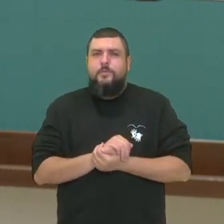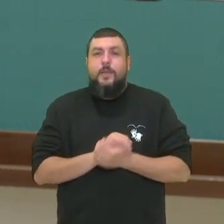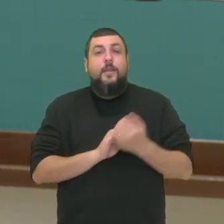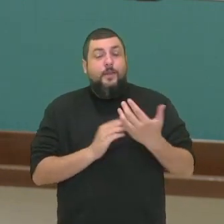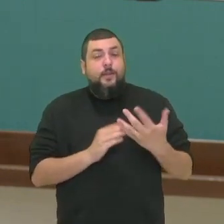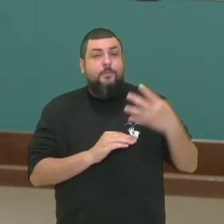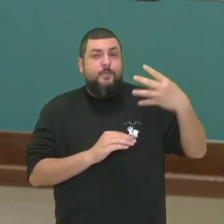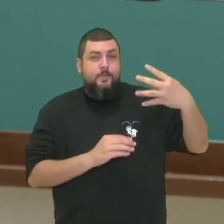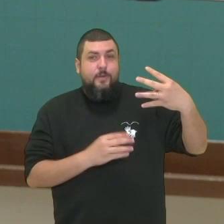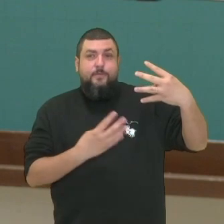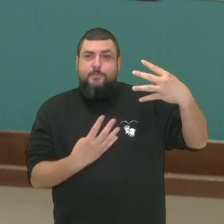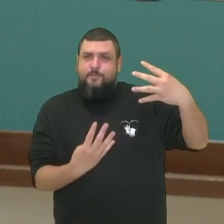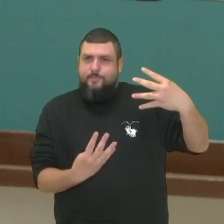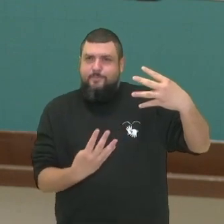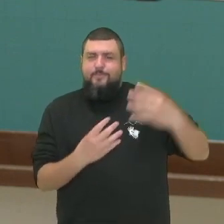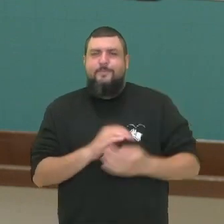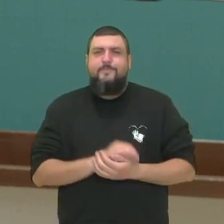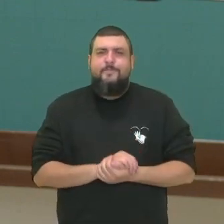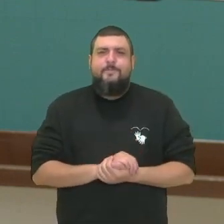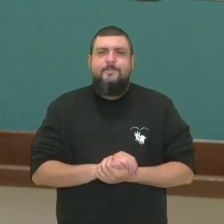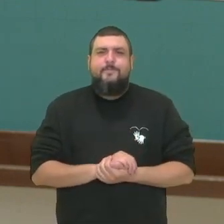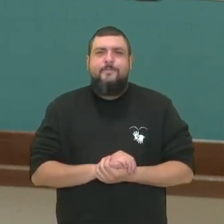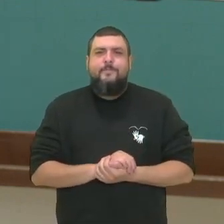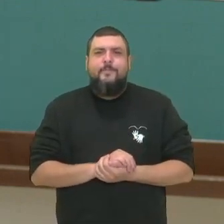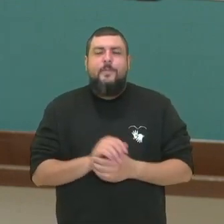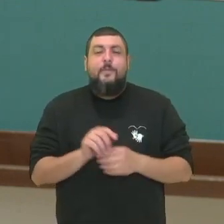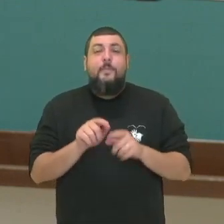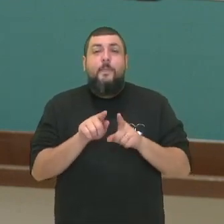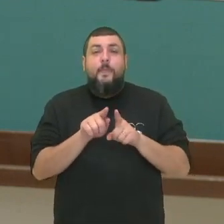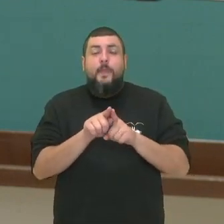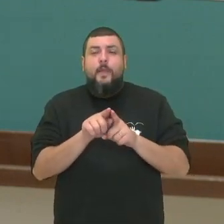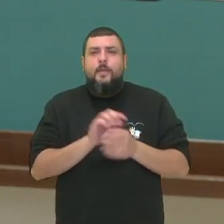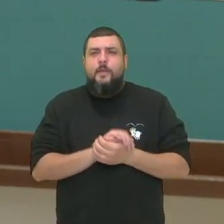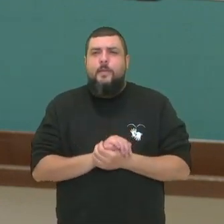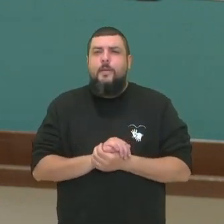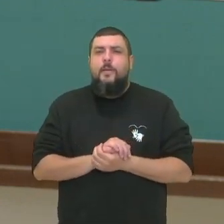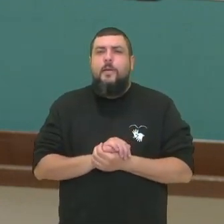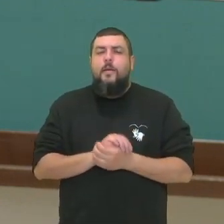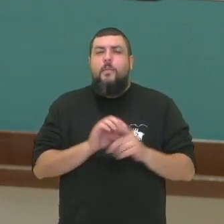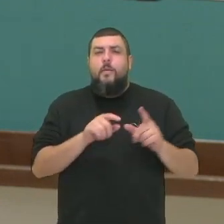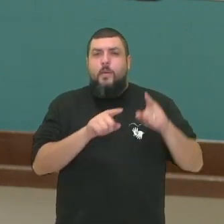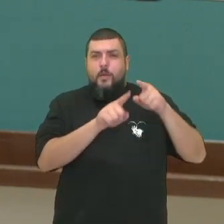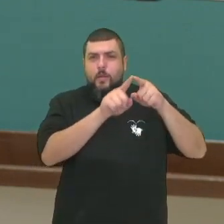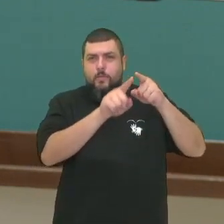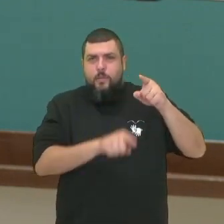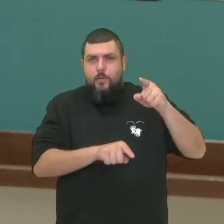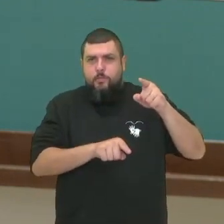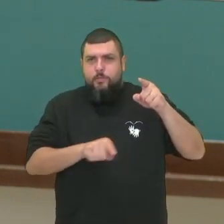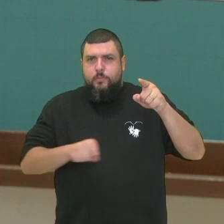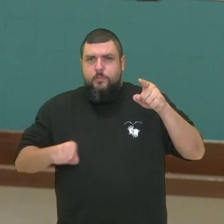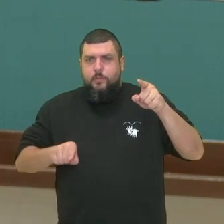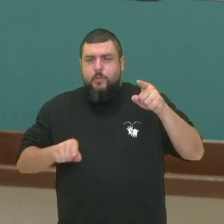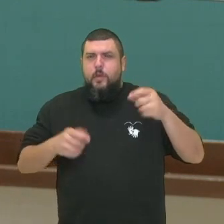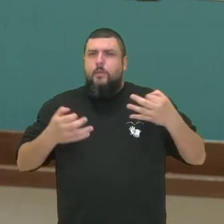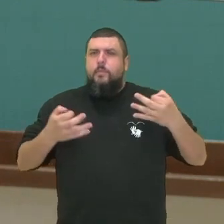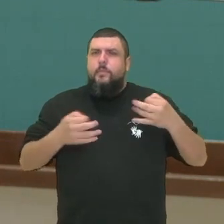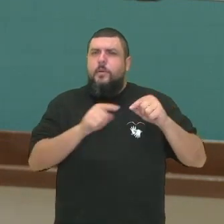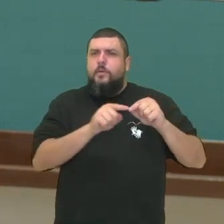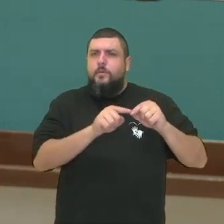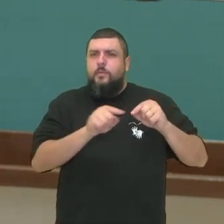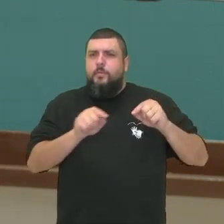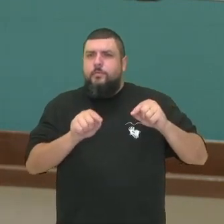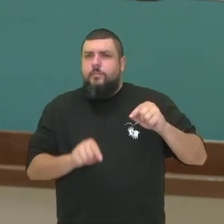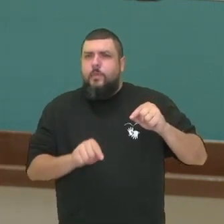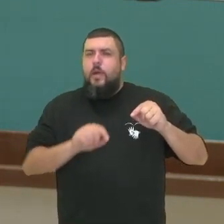aqui mede 4, tá? Então, e esse ângulo aqui, ele é o quê? 90 graus. Então, ele é um triângulo retângulo, isso